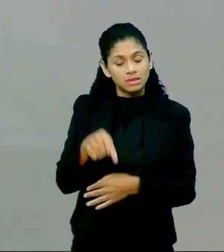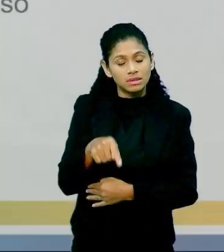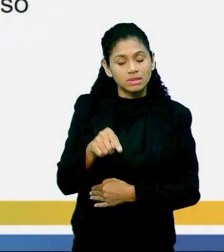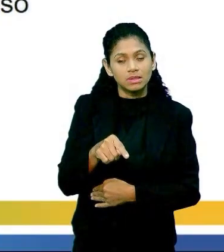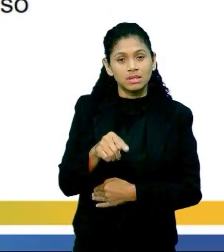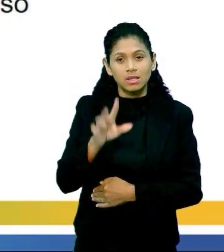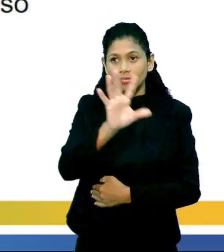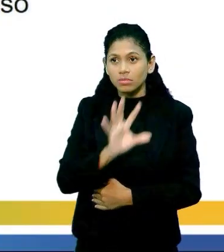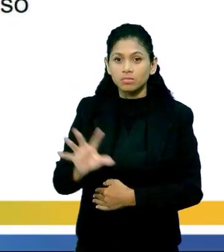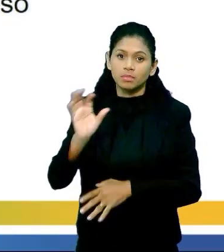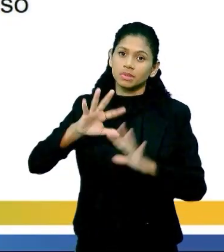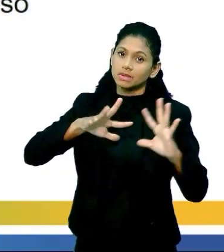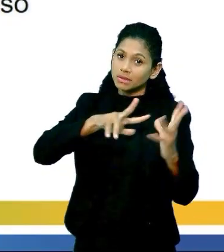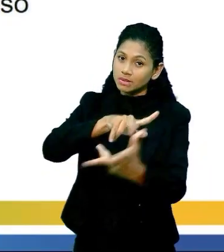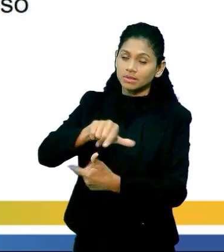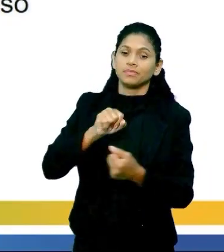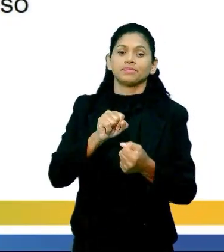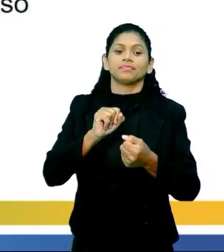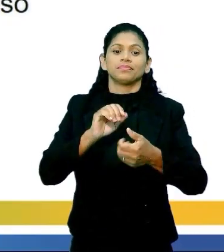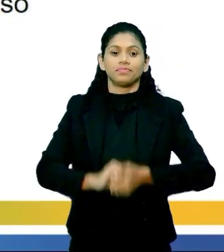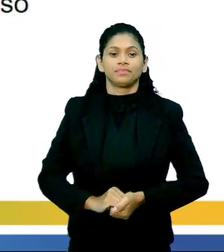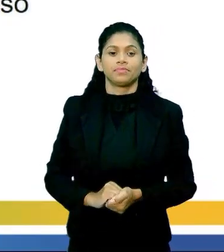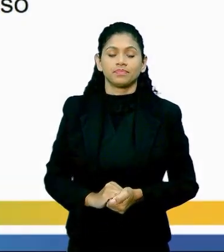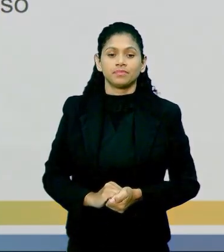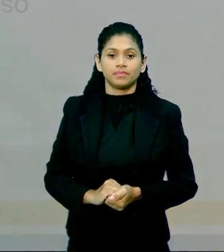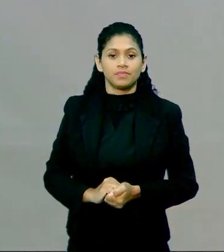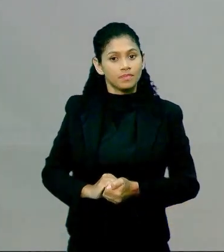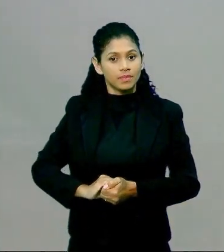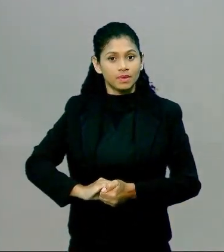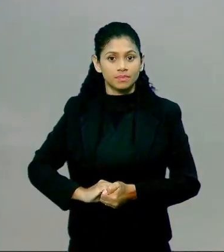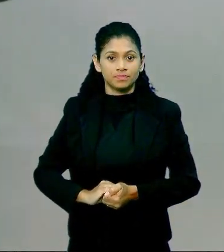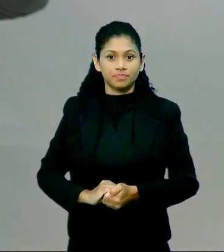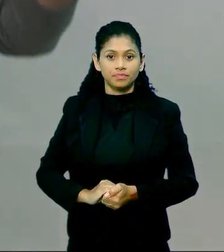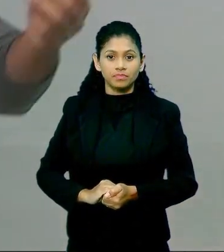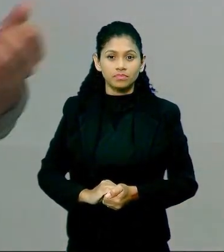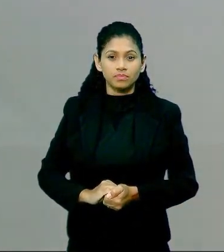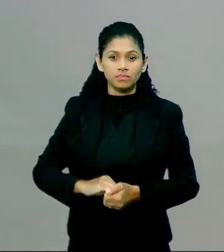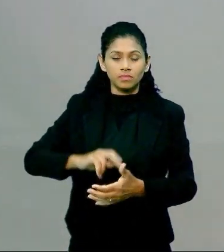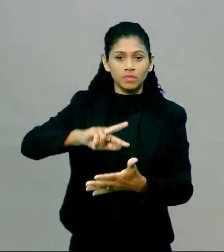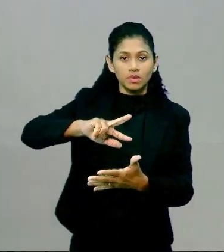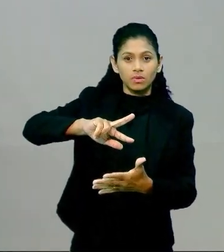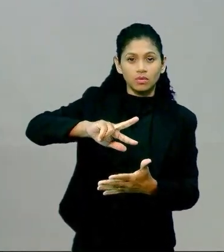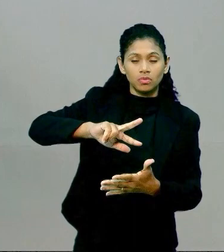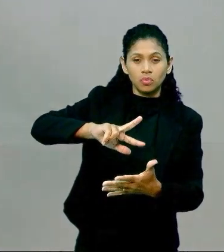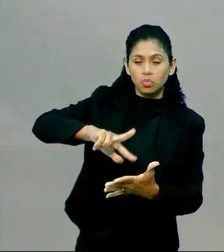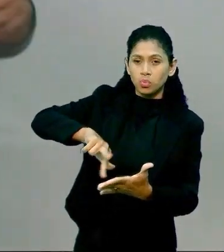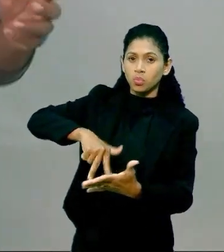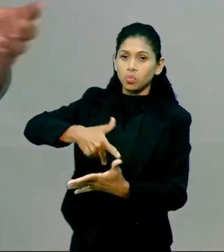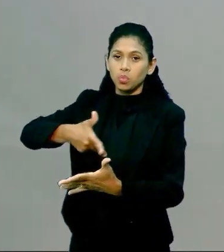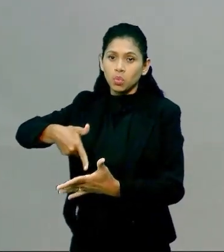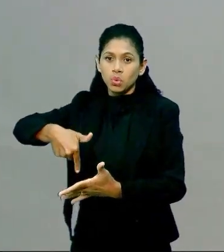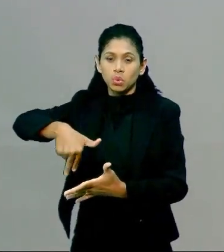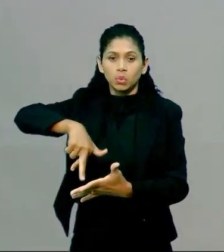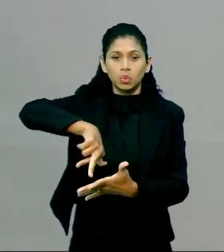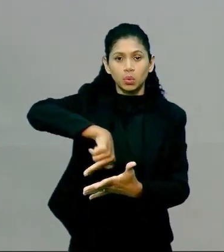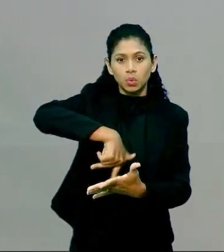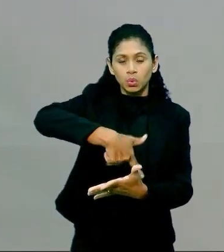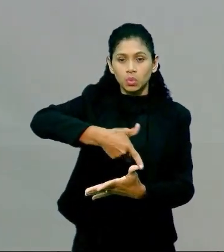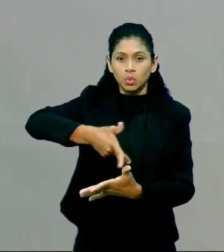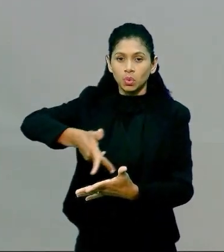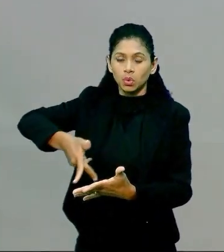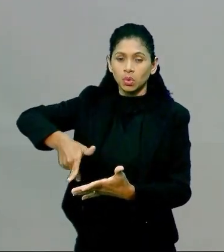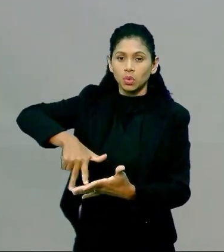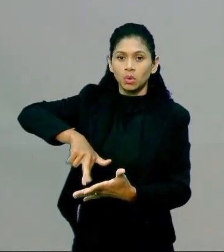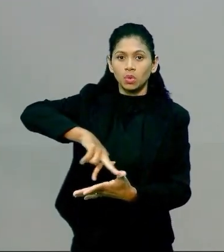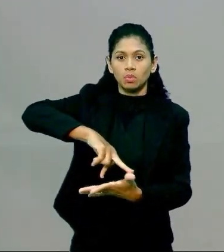mapeamento geral, então vamos lá. Ó. O movimento corporal, translações e rotações seriam as dinâmicas dos movimentos, tá? Então, é